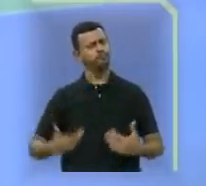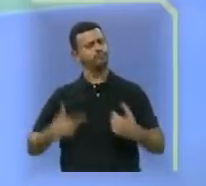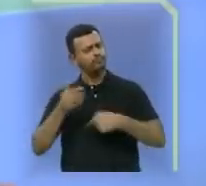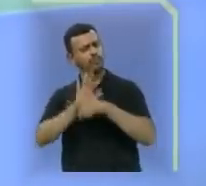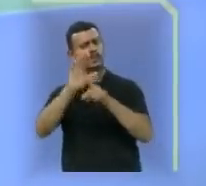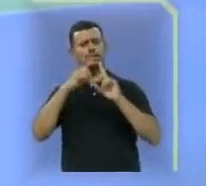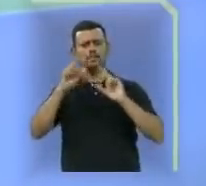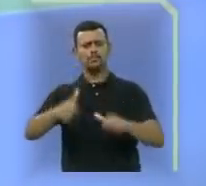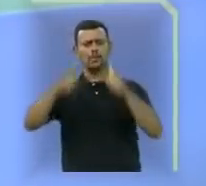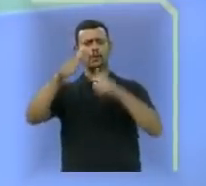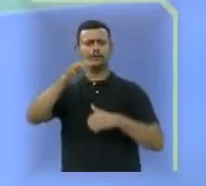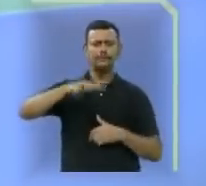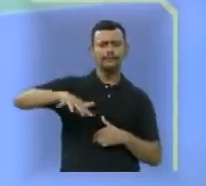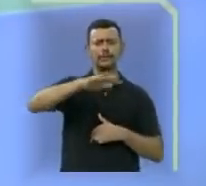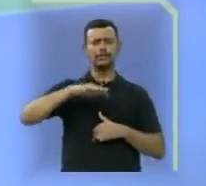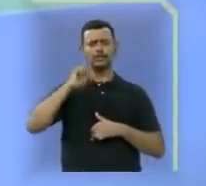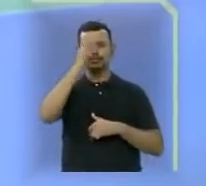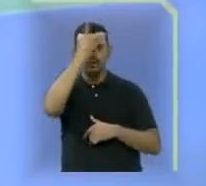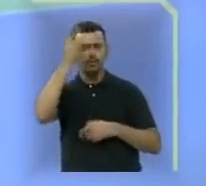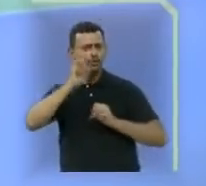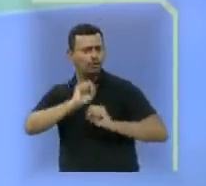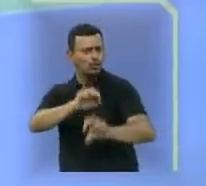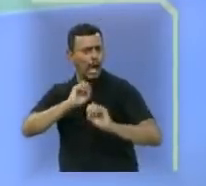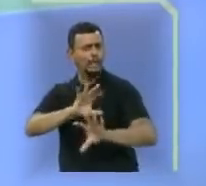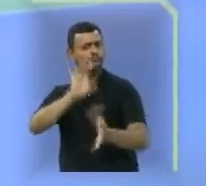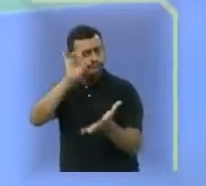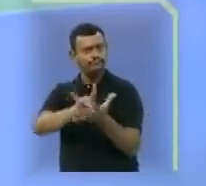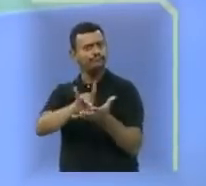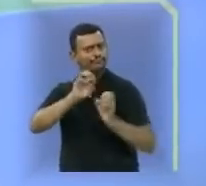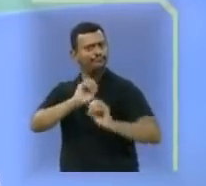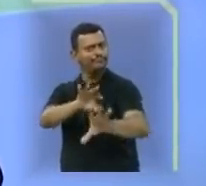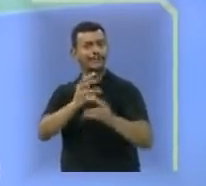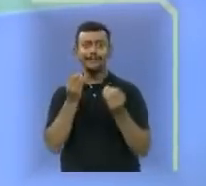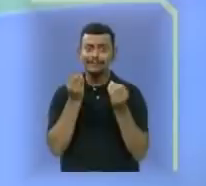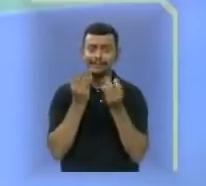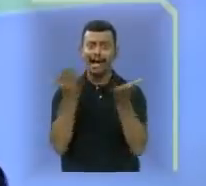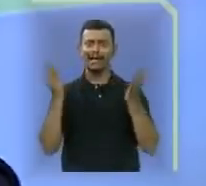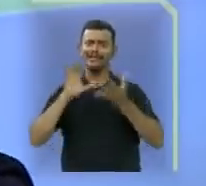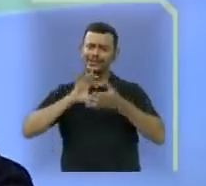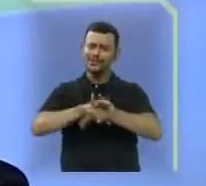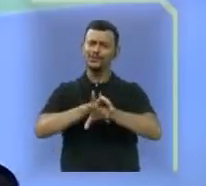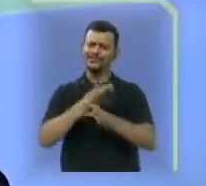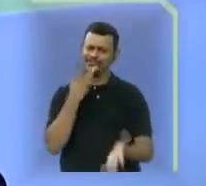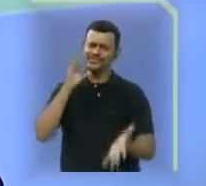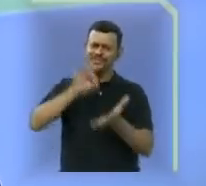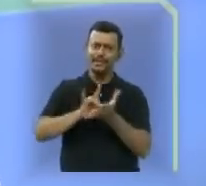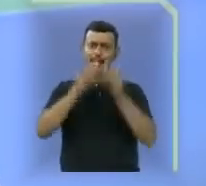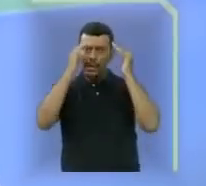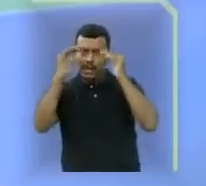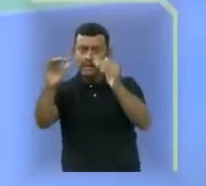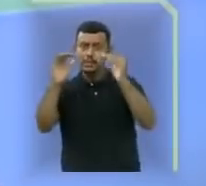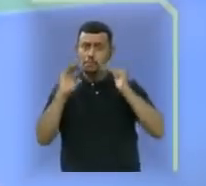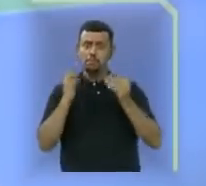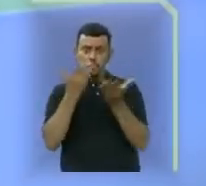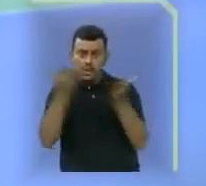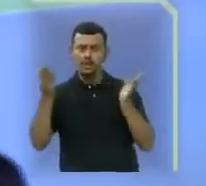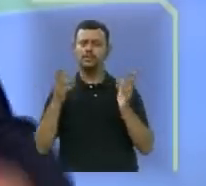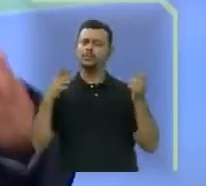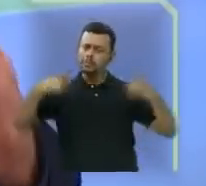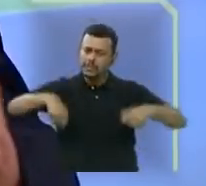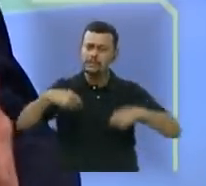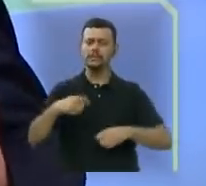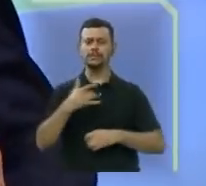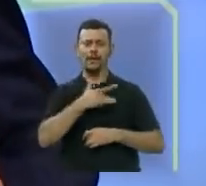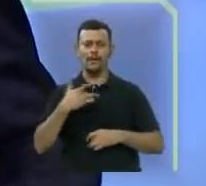os serviços públicos, dar educação de verdade, dar segurança de verdade, dar respeito às pessoas que precisem de saúde